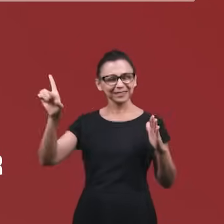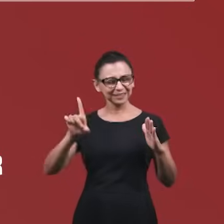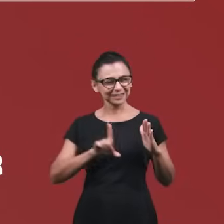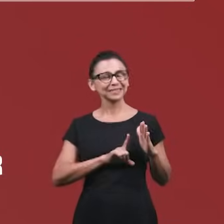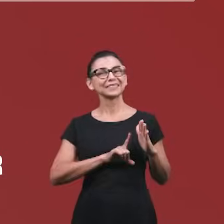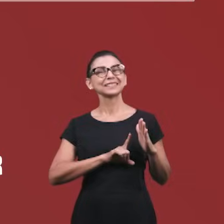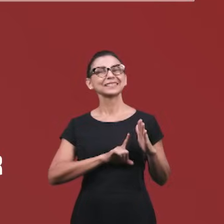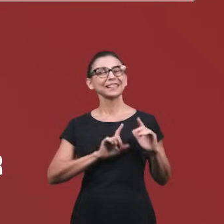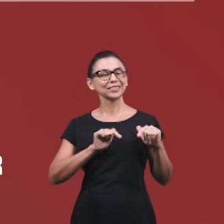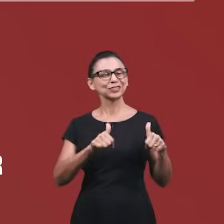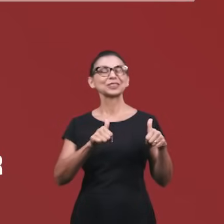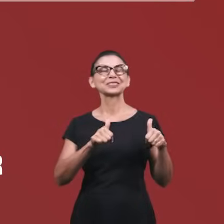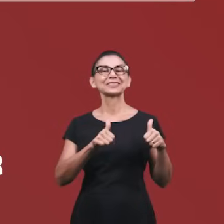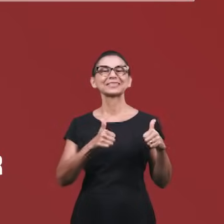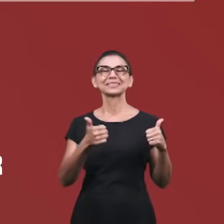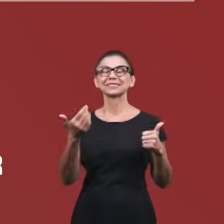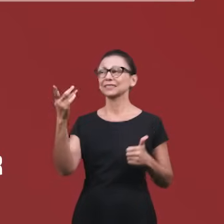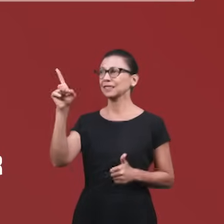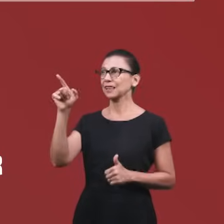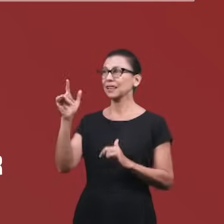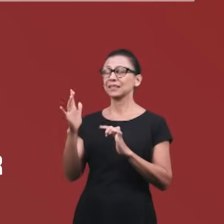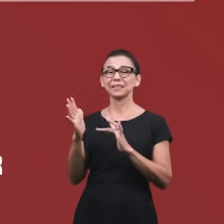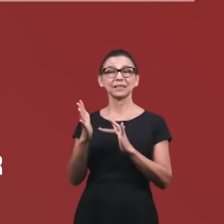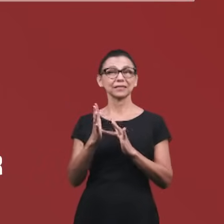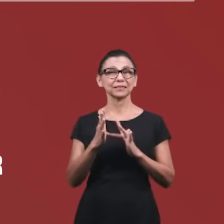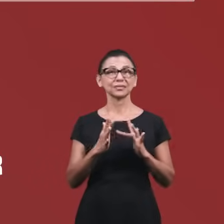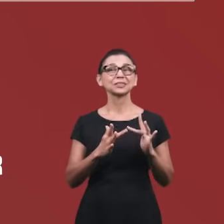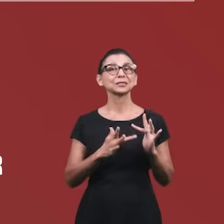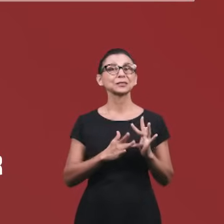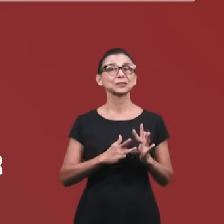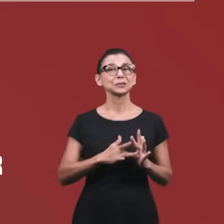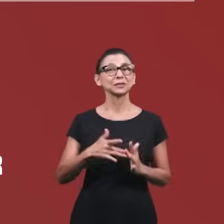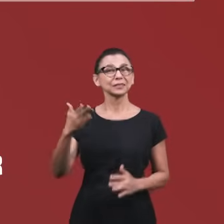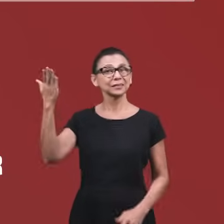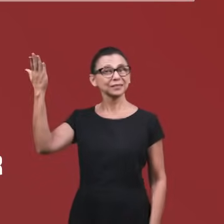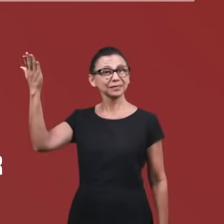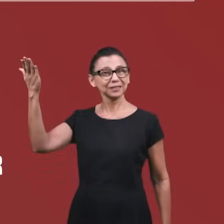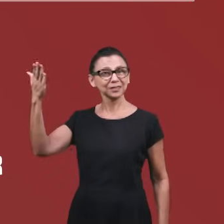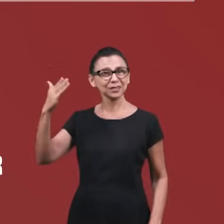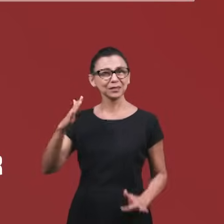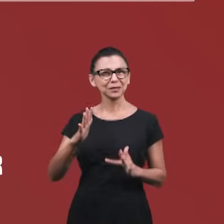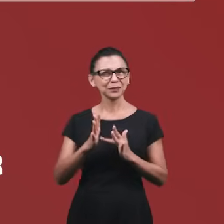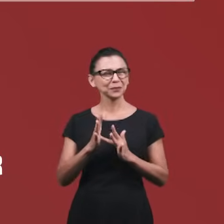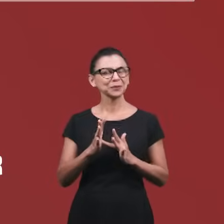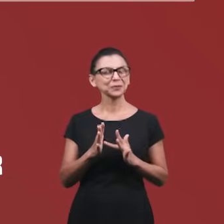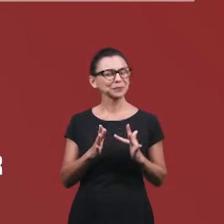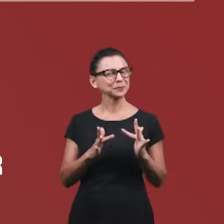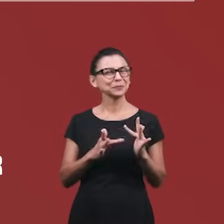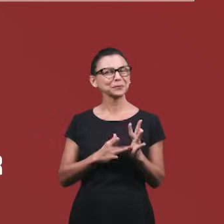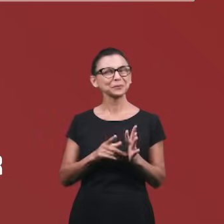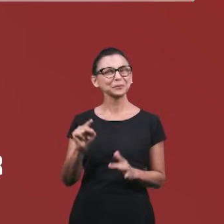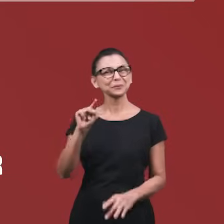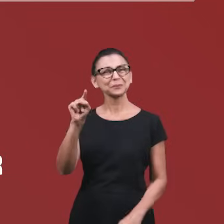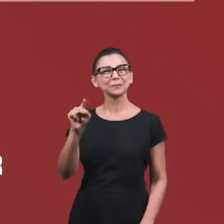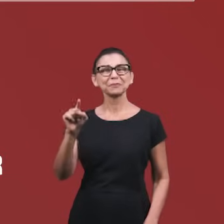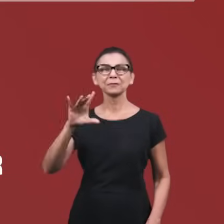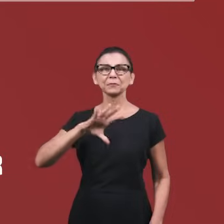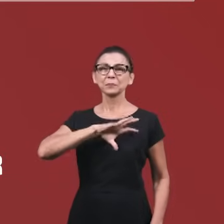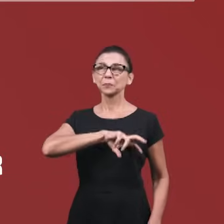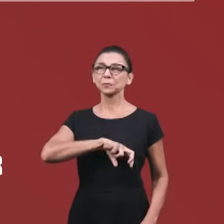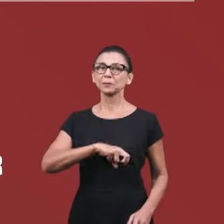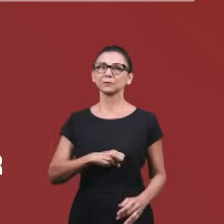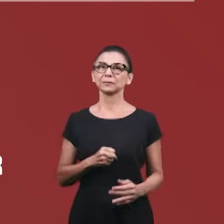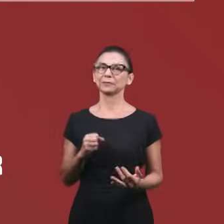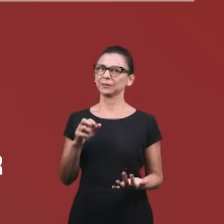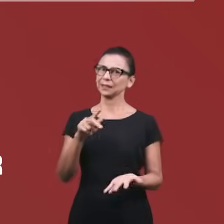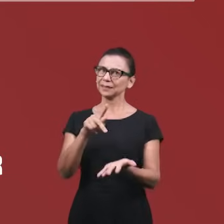coração ele é Jesus Ele é Jesus Ele é Jesus é Jesus